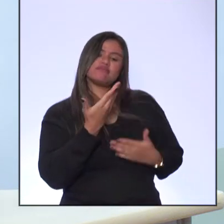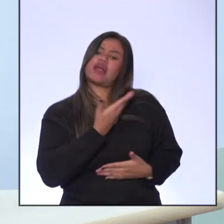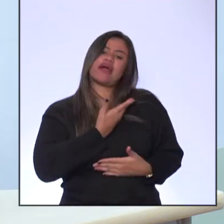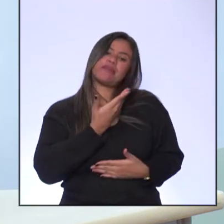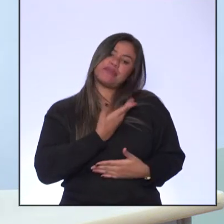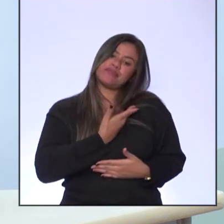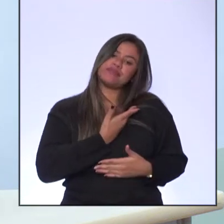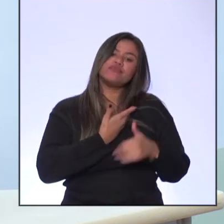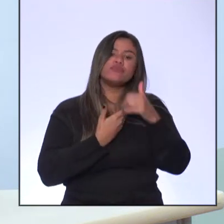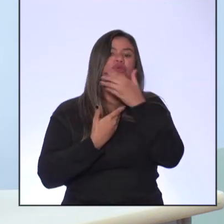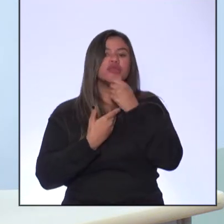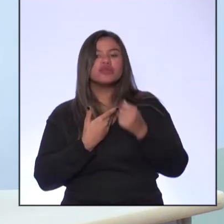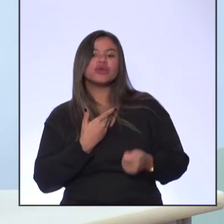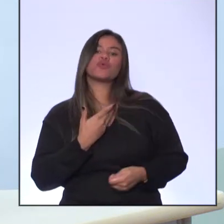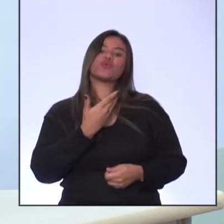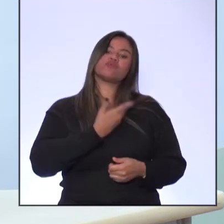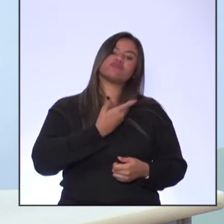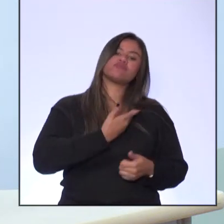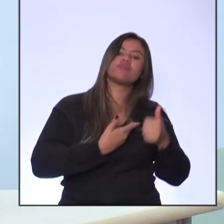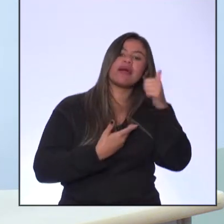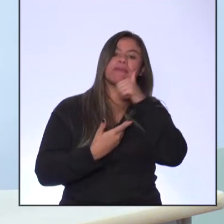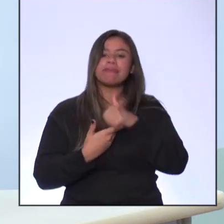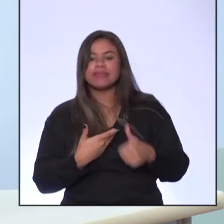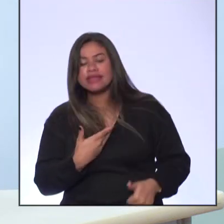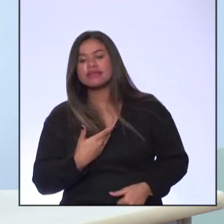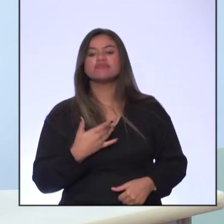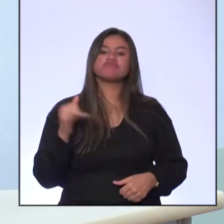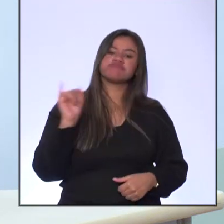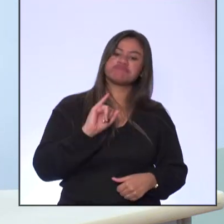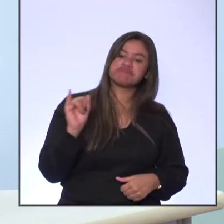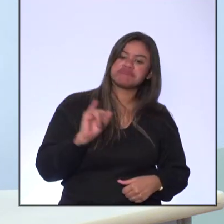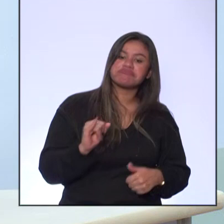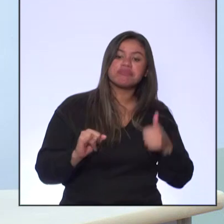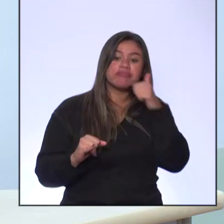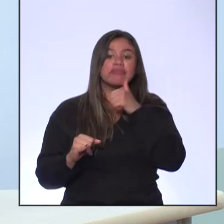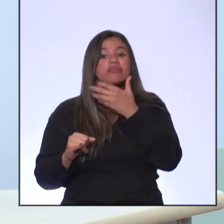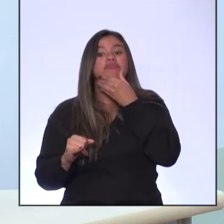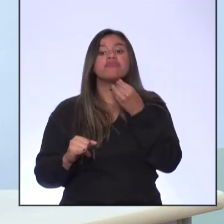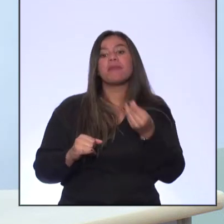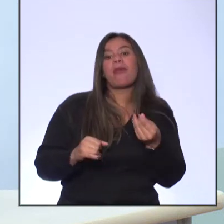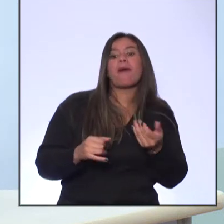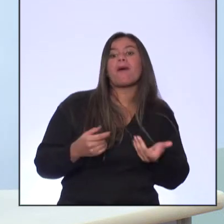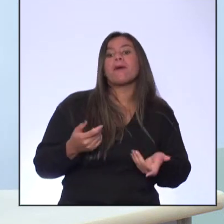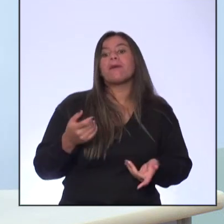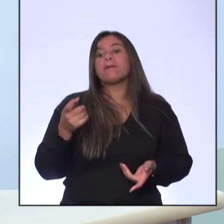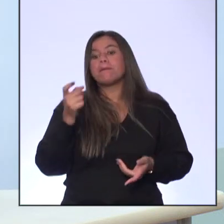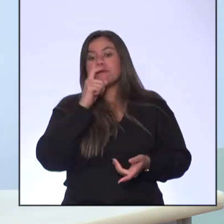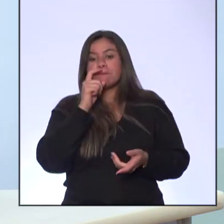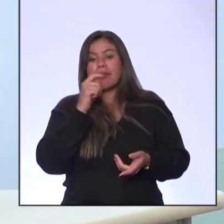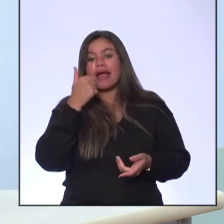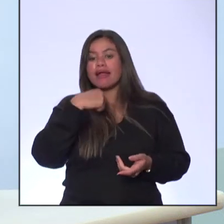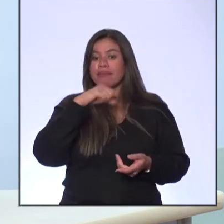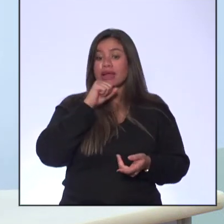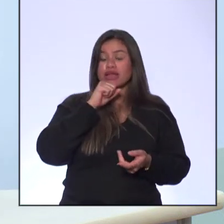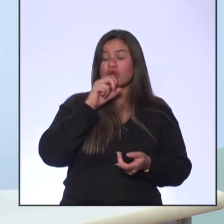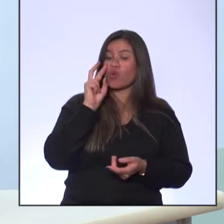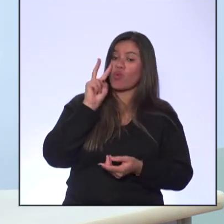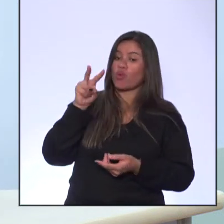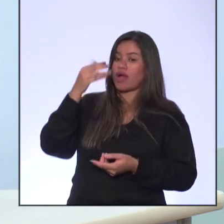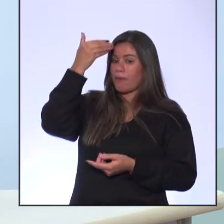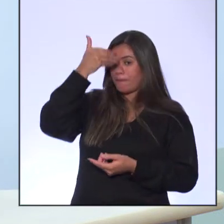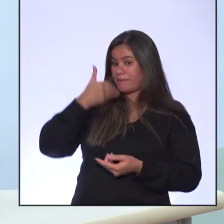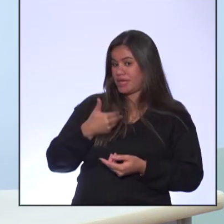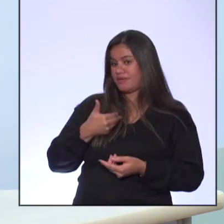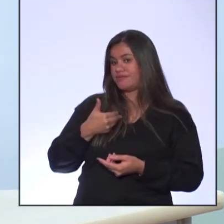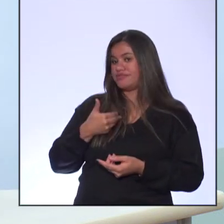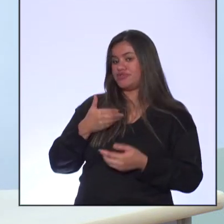para uma amiga, irmã, irmão, pai, mãe, para alguém olhar para o perfil de vocês e fazer